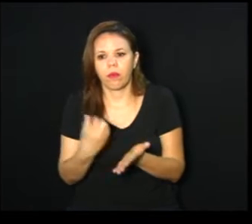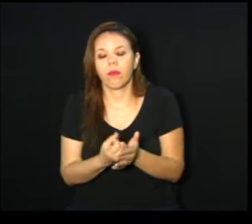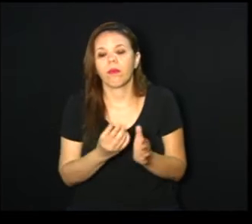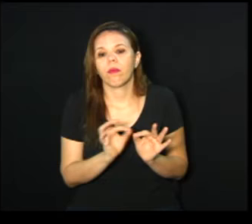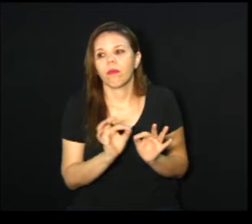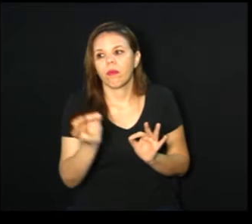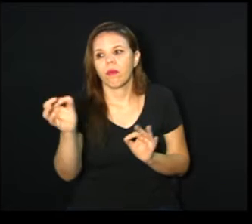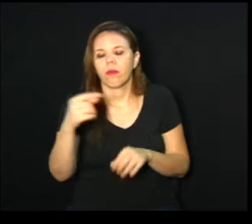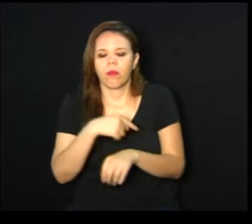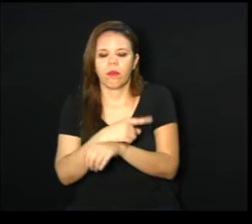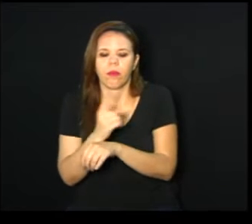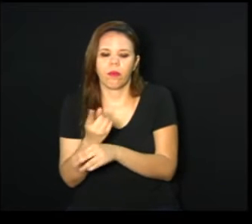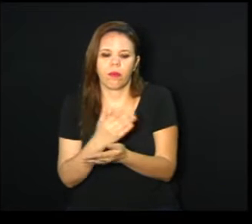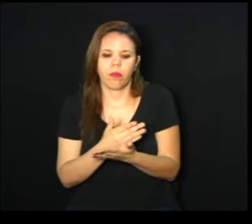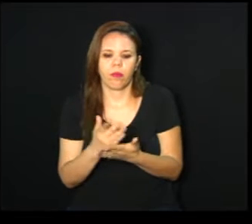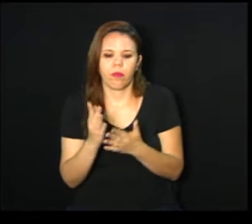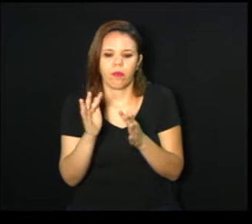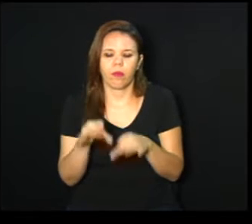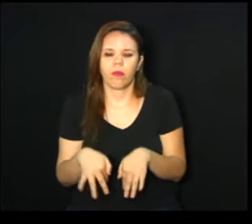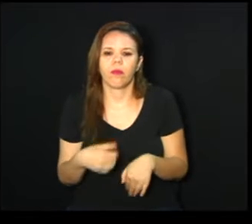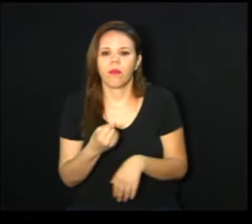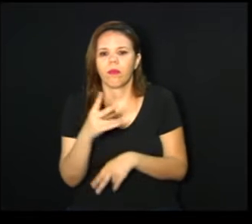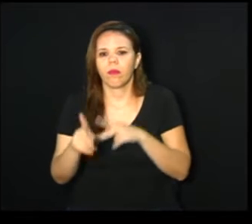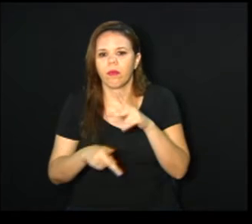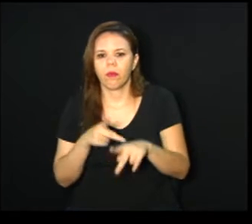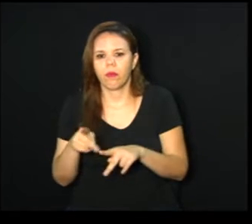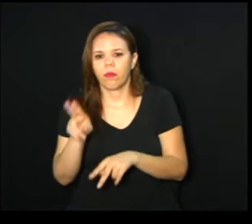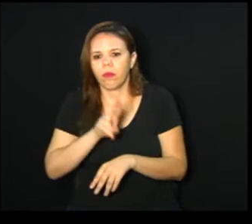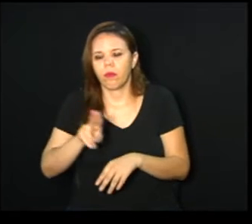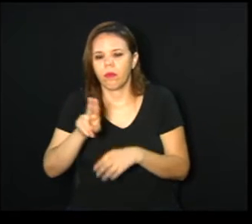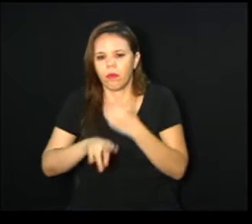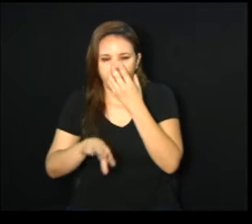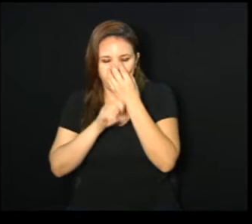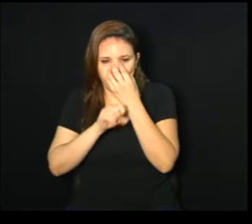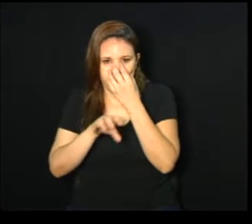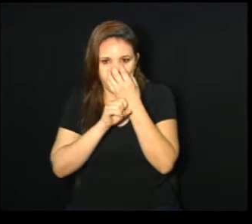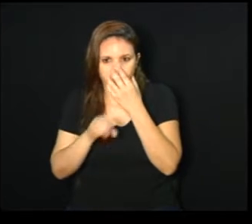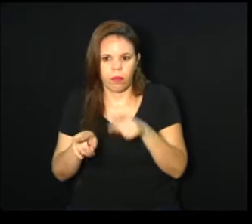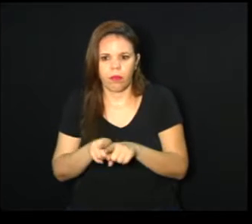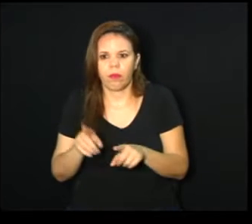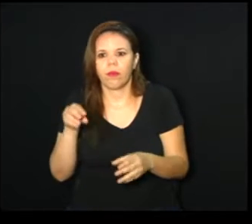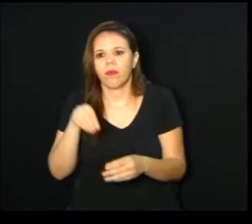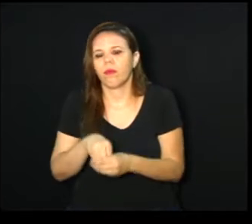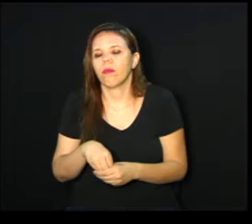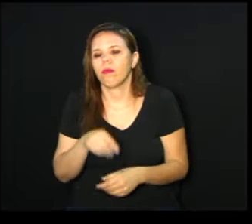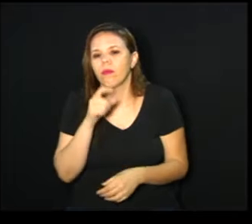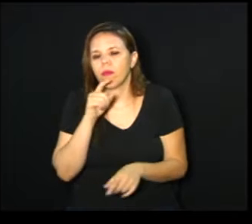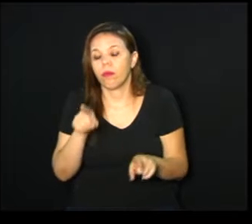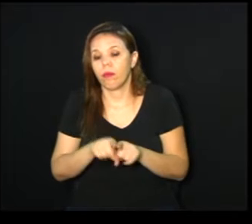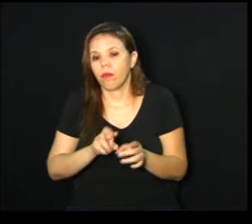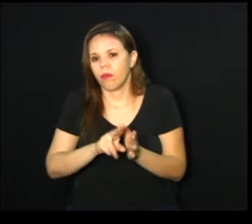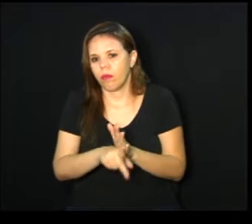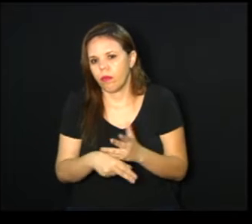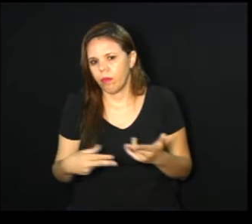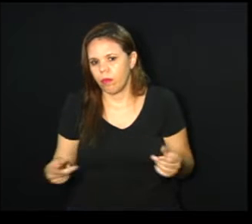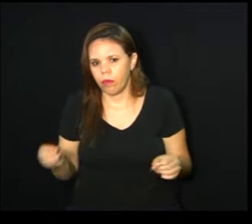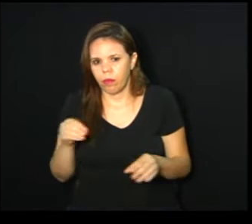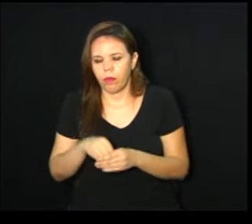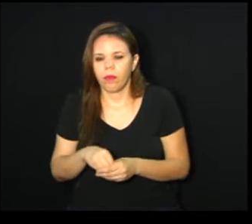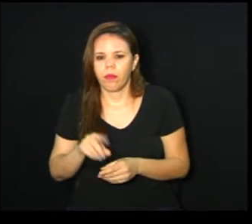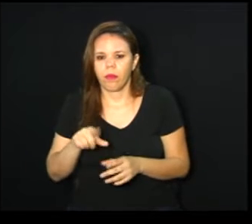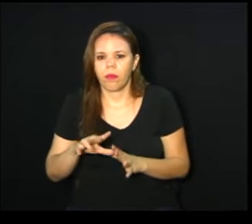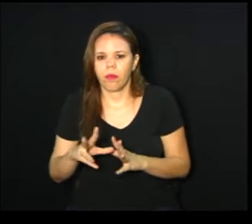inicial, final, quantos ocupantes no veículo, uso de ar-condicionado, várias variáveis que influenciam no consumo do veículo elétrico. Então tudo isso